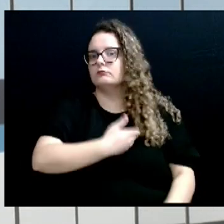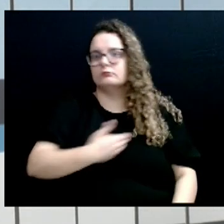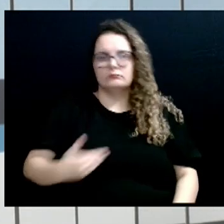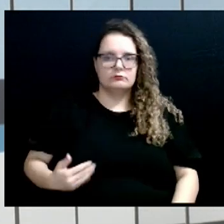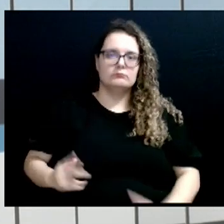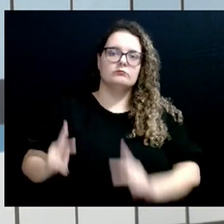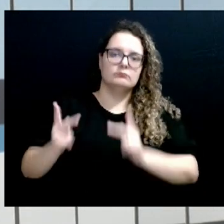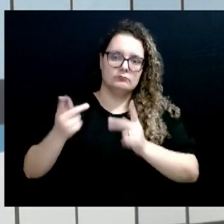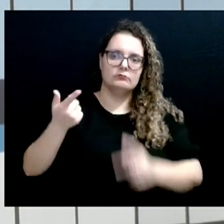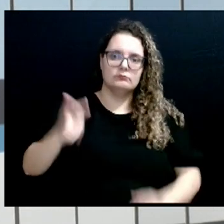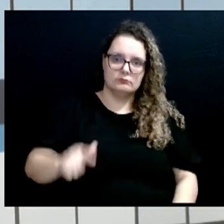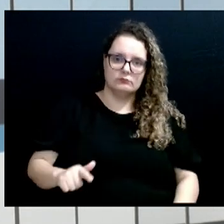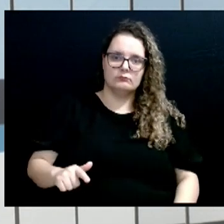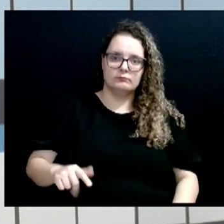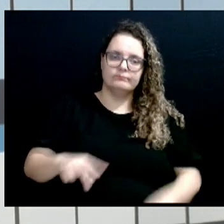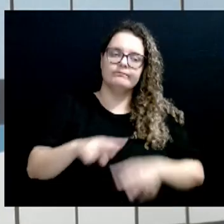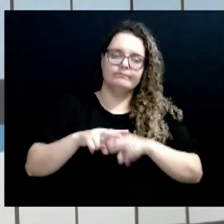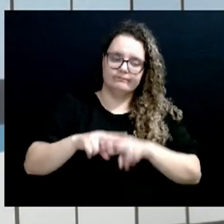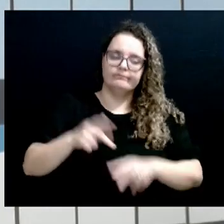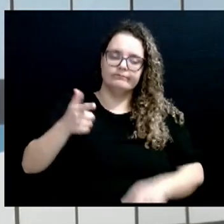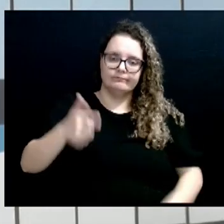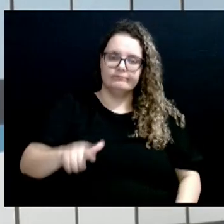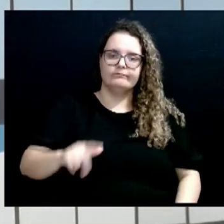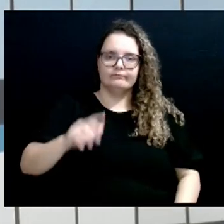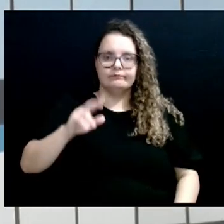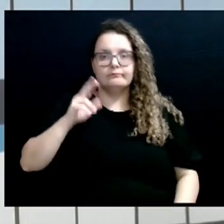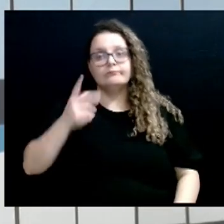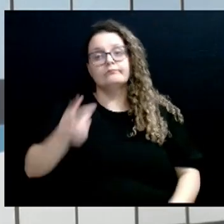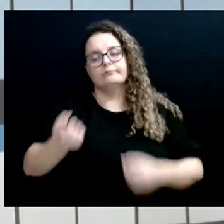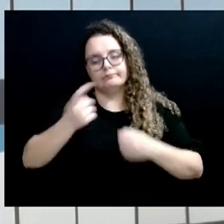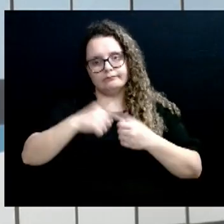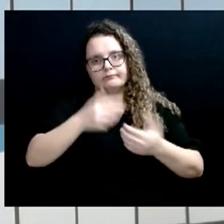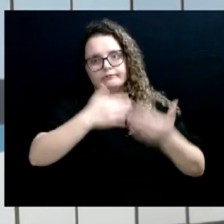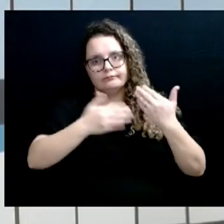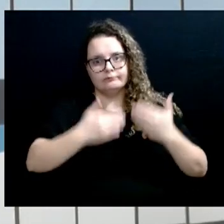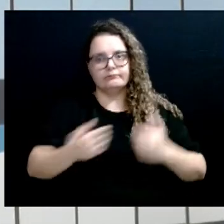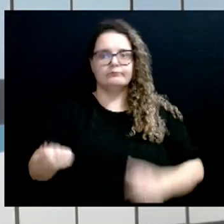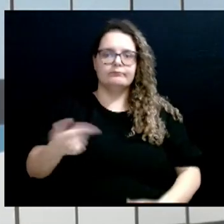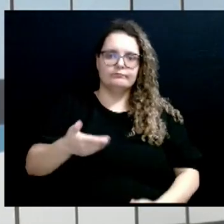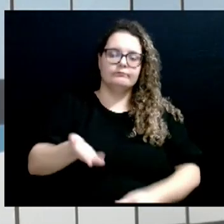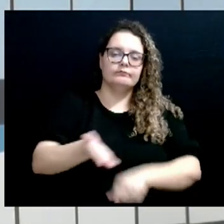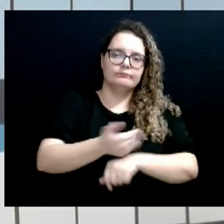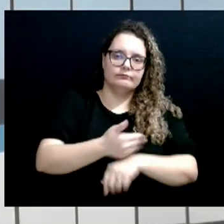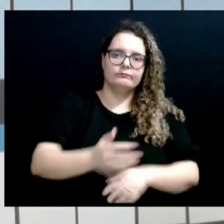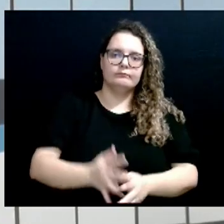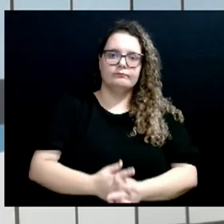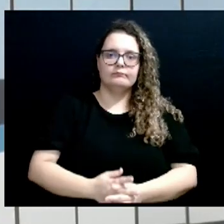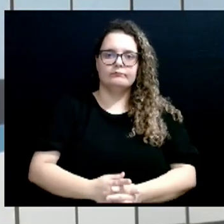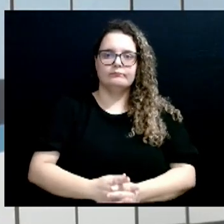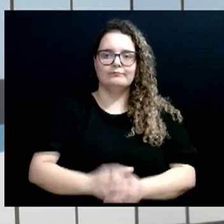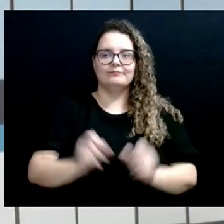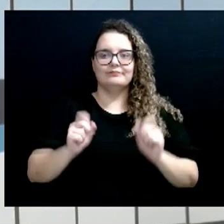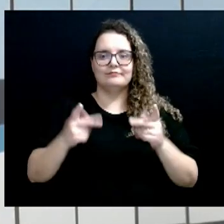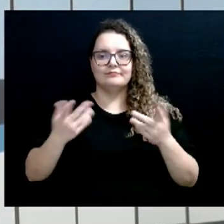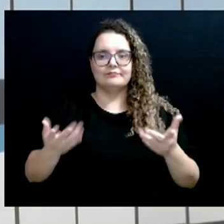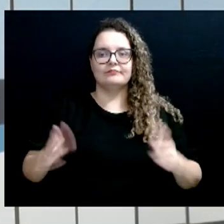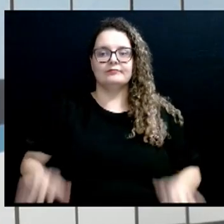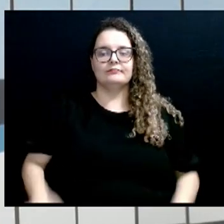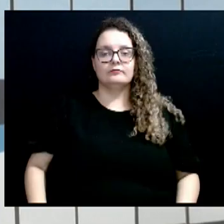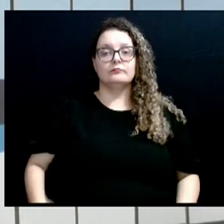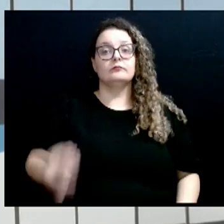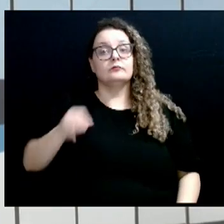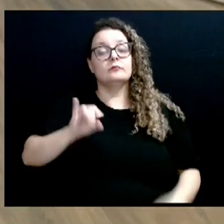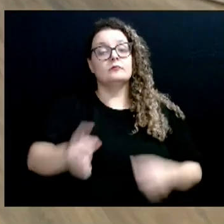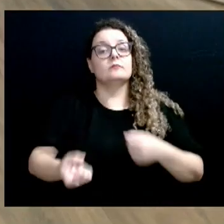vão rever tudo isso aí. Vão ter que voltar de novo o que era antes. Tá ótimo, doutor. E aí, caso volte ao que